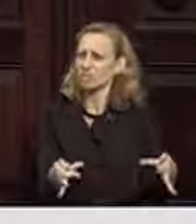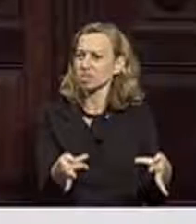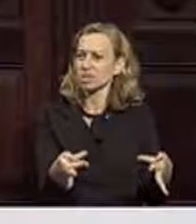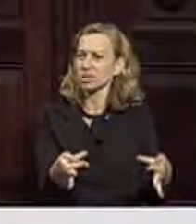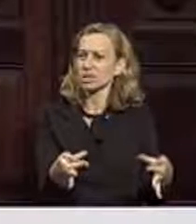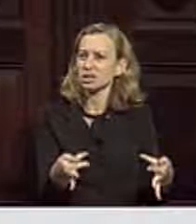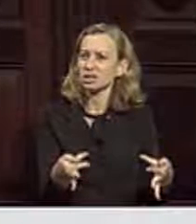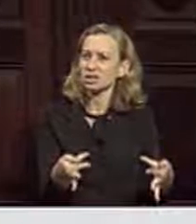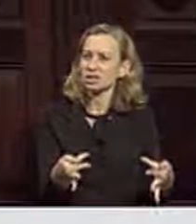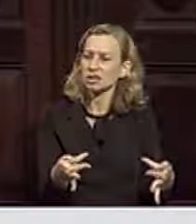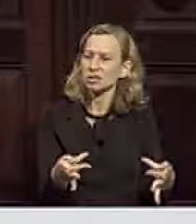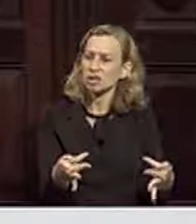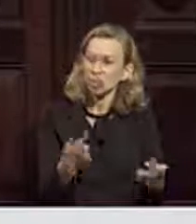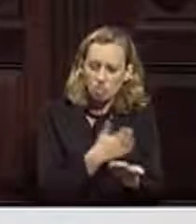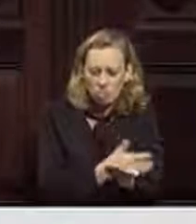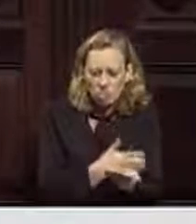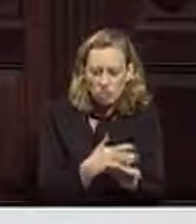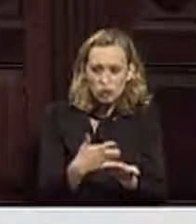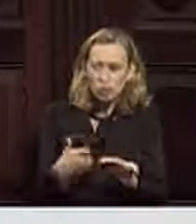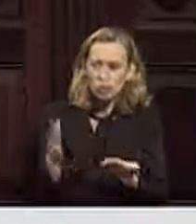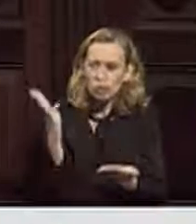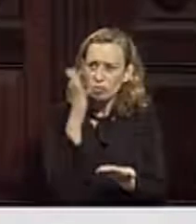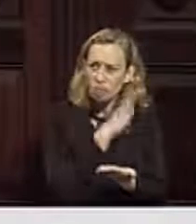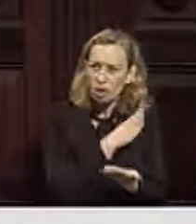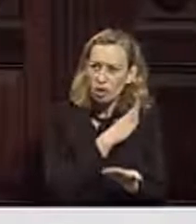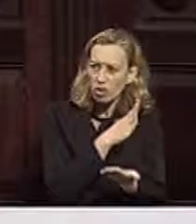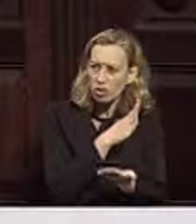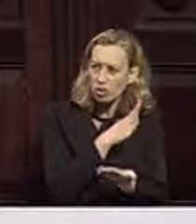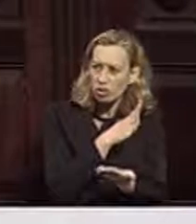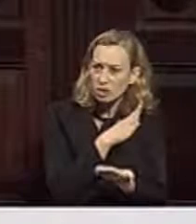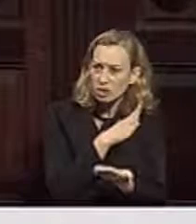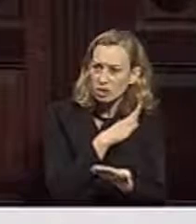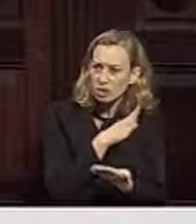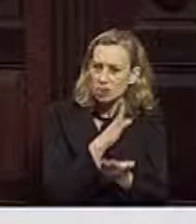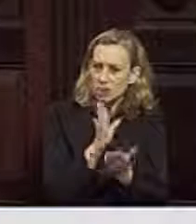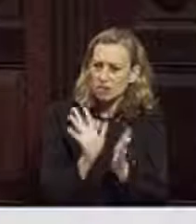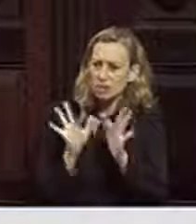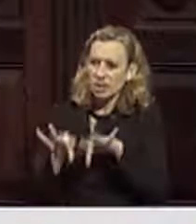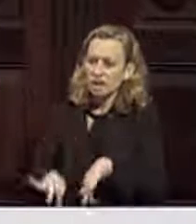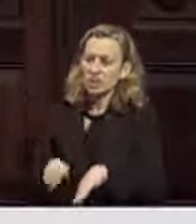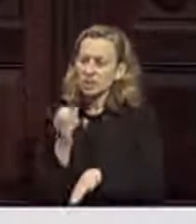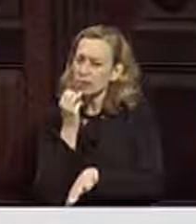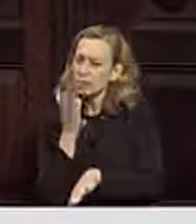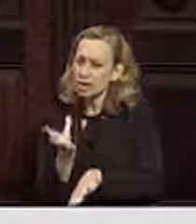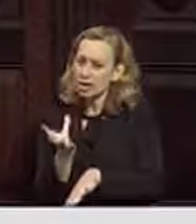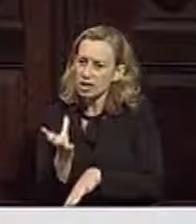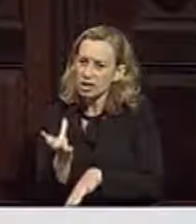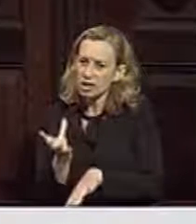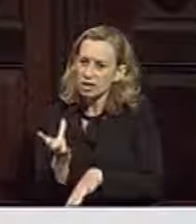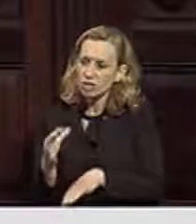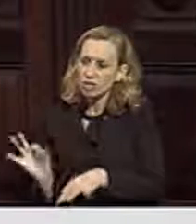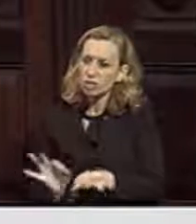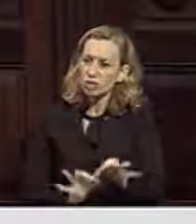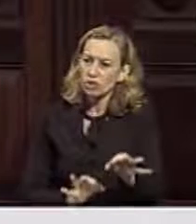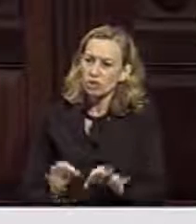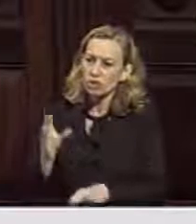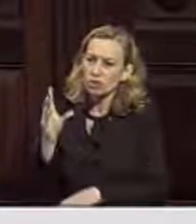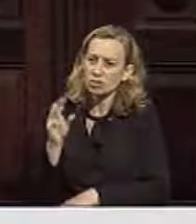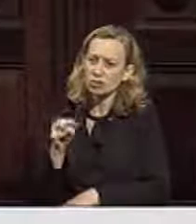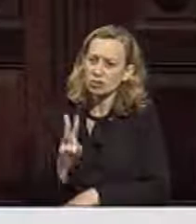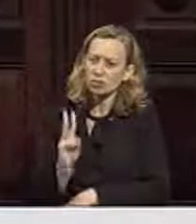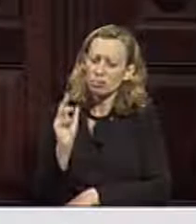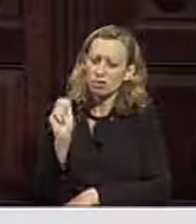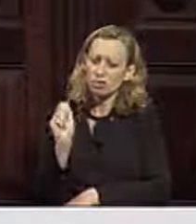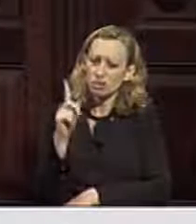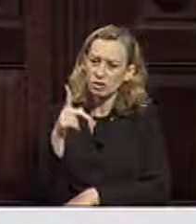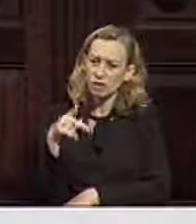e termina bem exatamente no projeto de lei do deputado Valdeque Carneiro, que tem sensibilidade e grandeza. Aliás, o que a